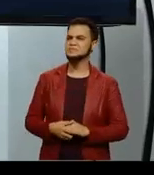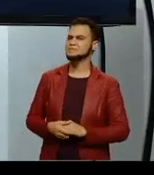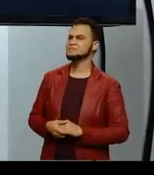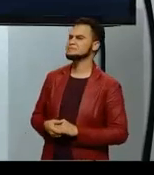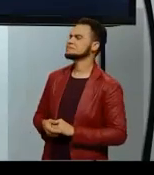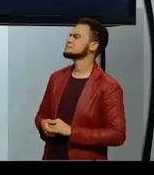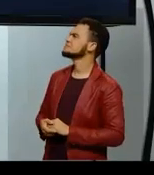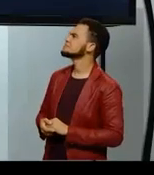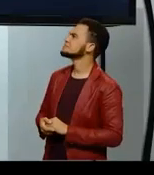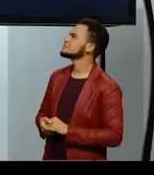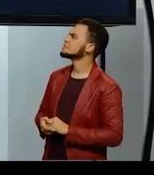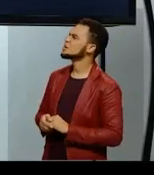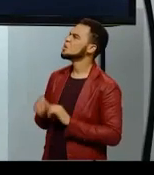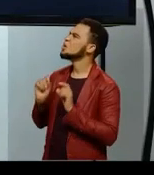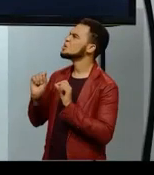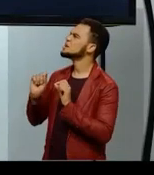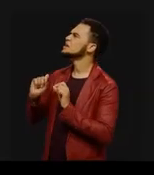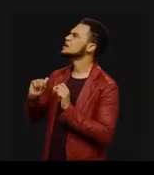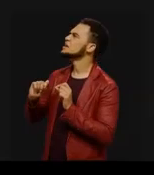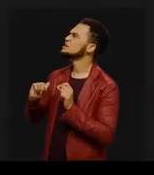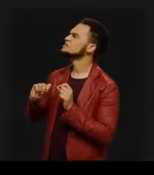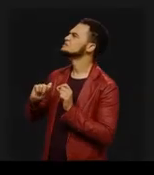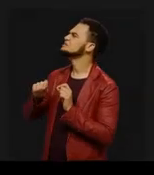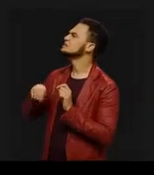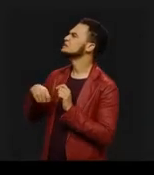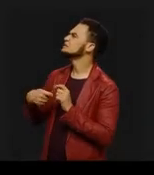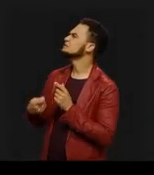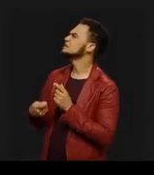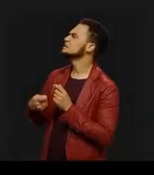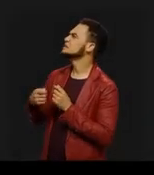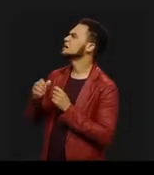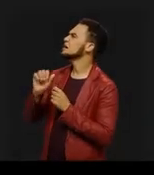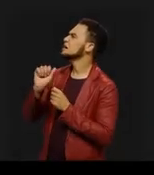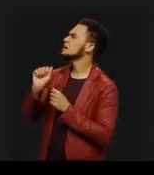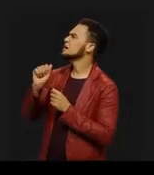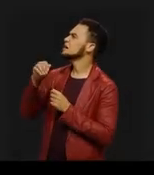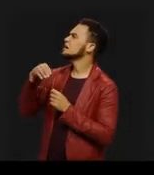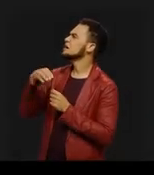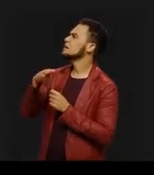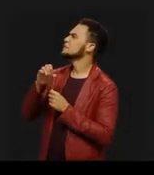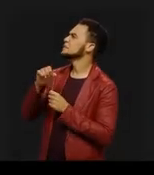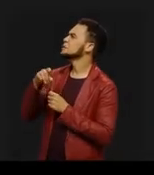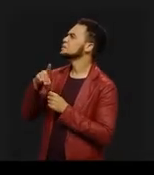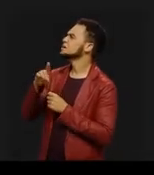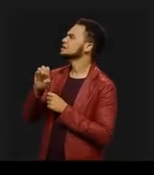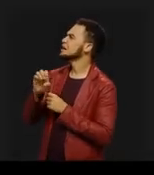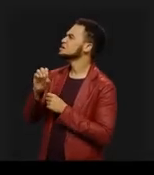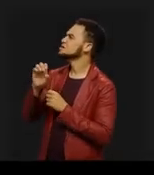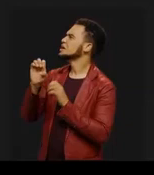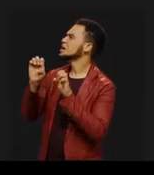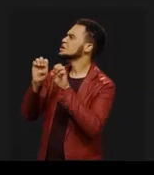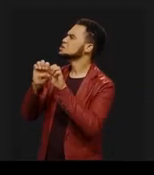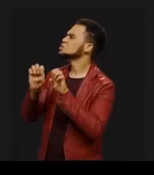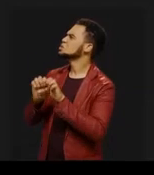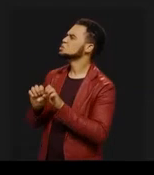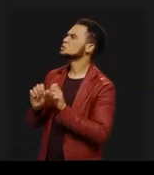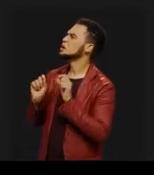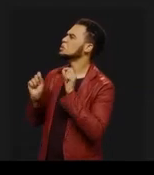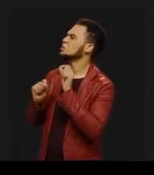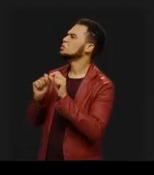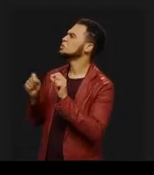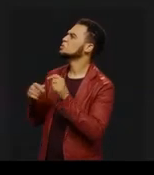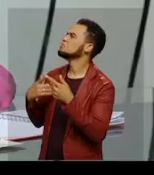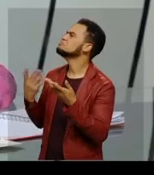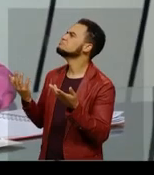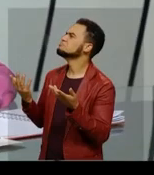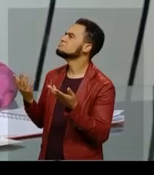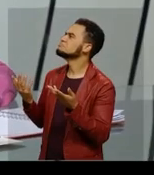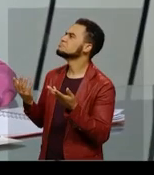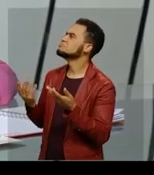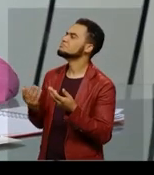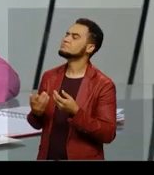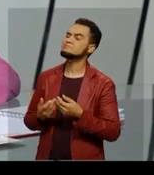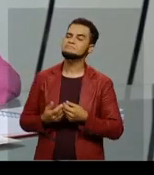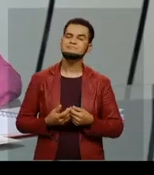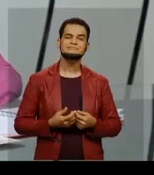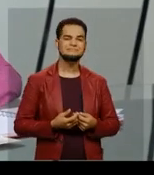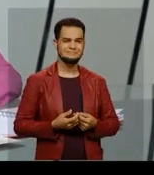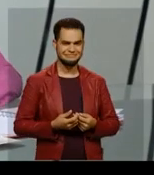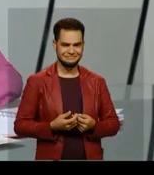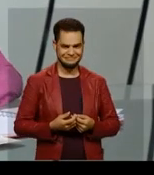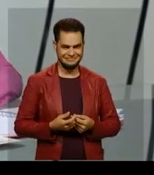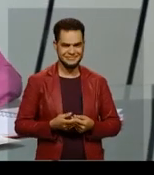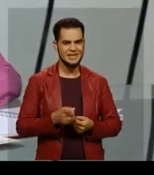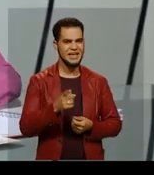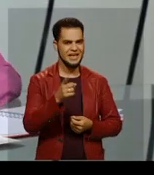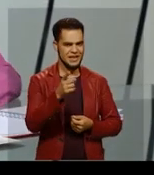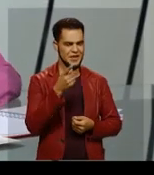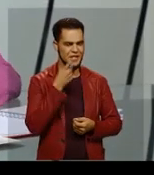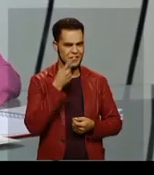significa ambiguidade estrutural? Tá, isso eu acabei até de falar, né? É quando Por